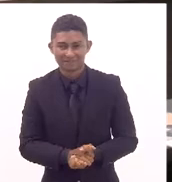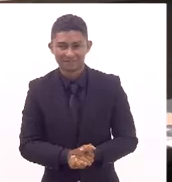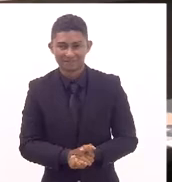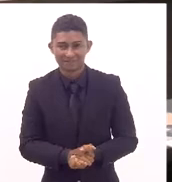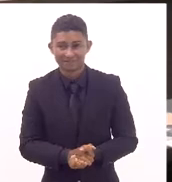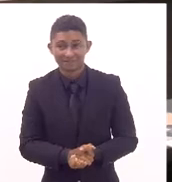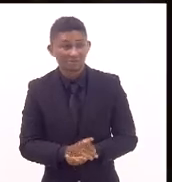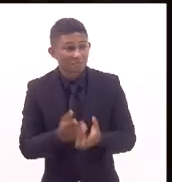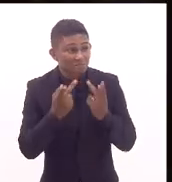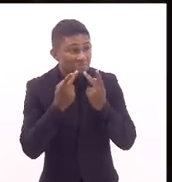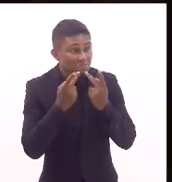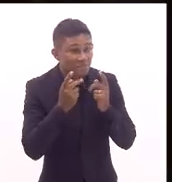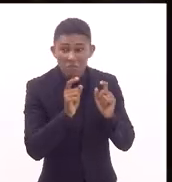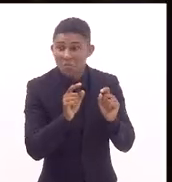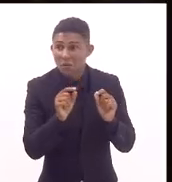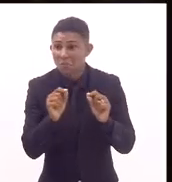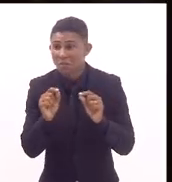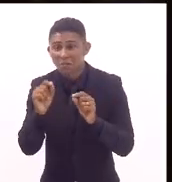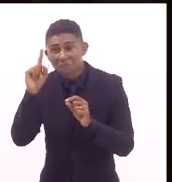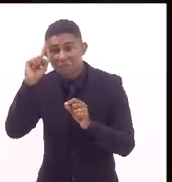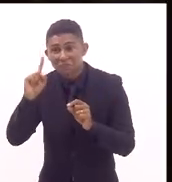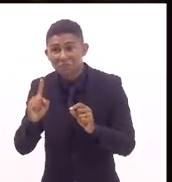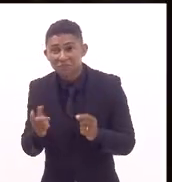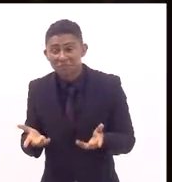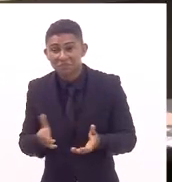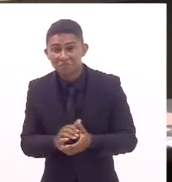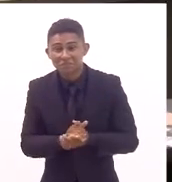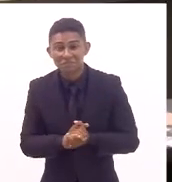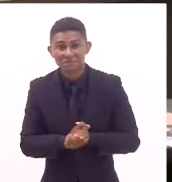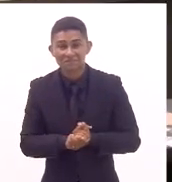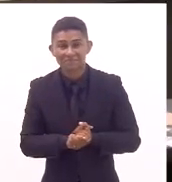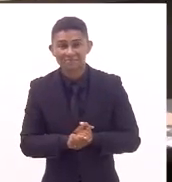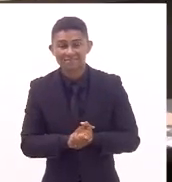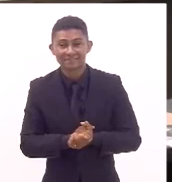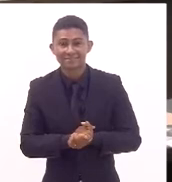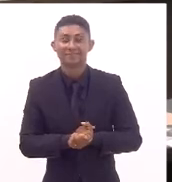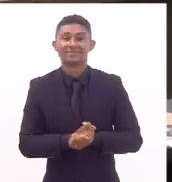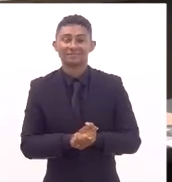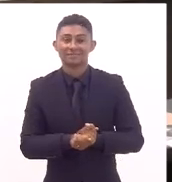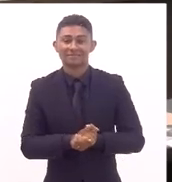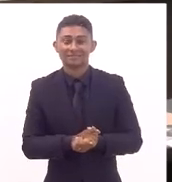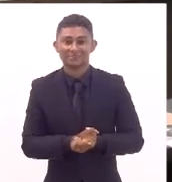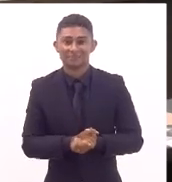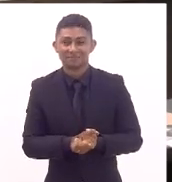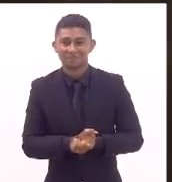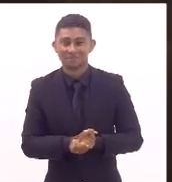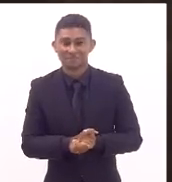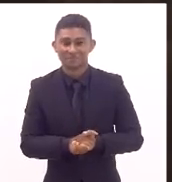eu não sei o que falar E aí